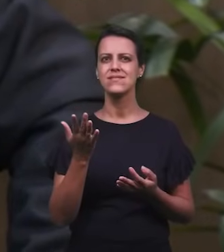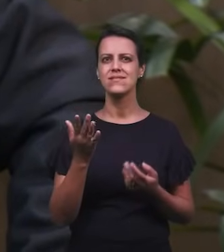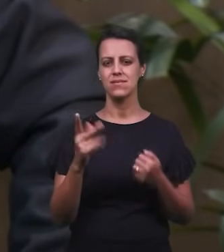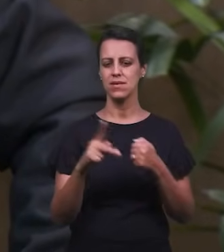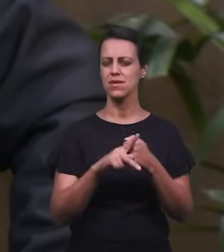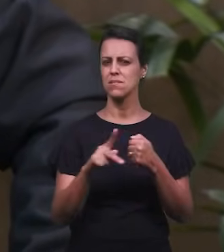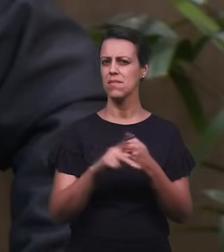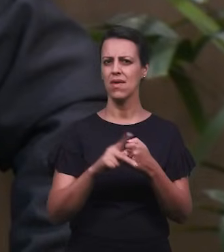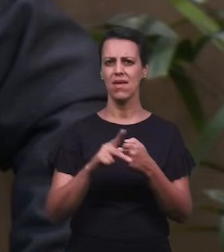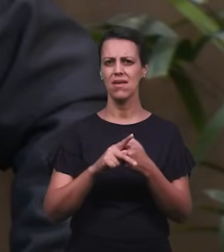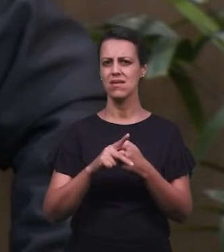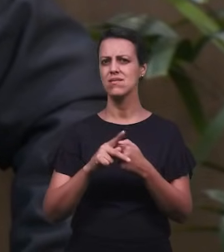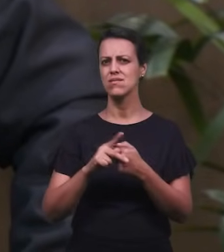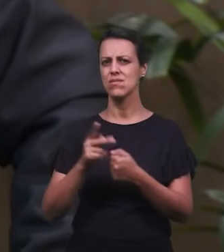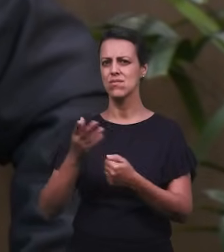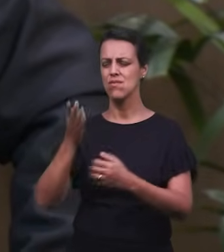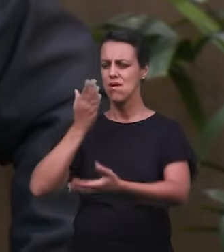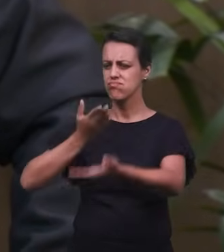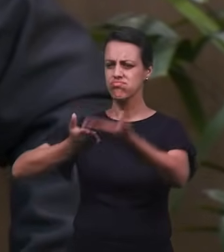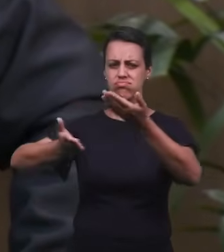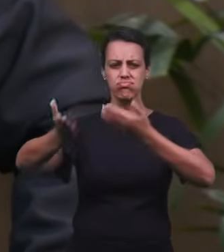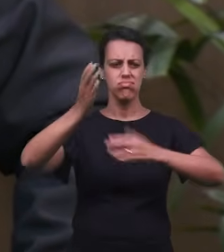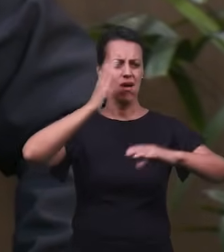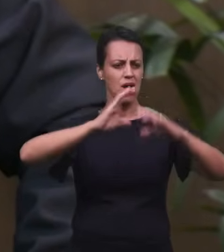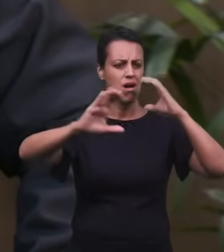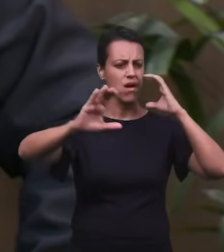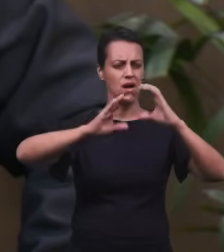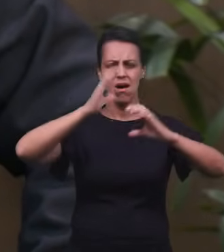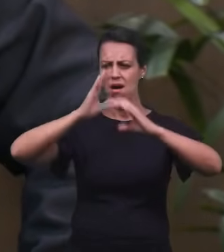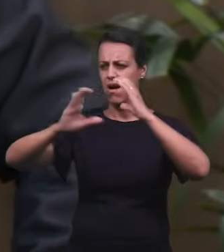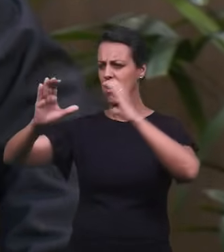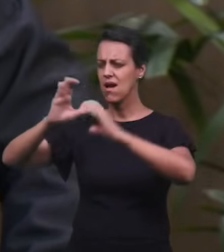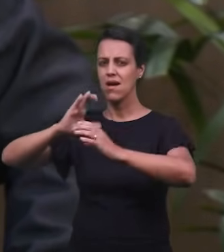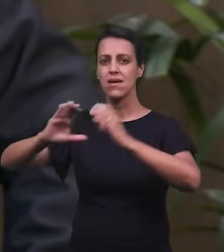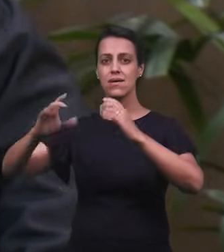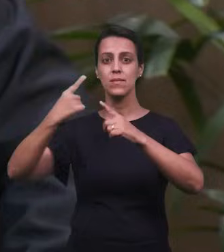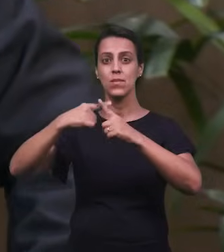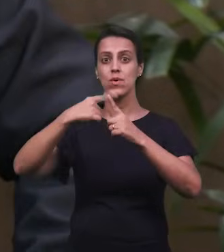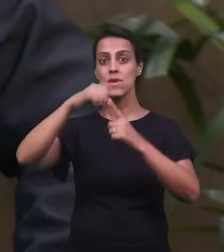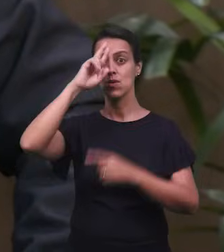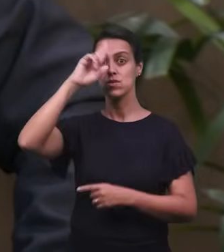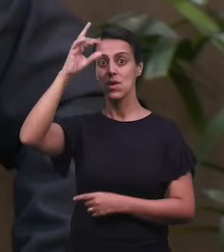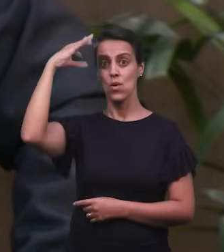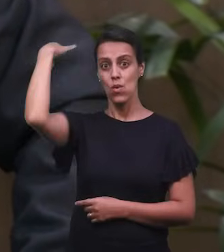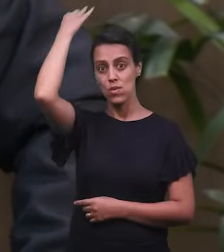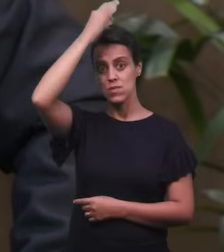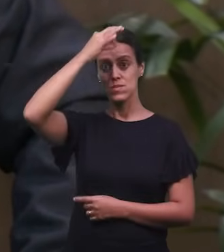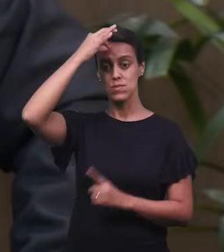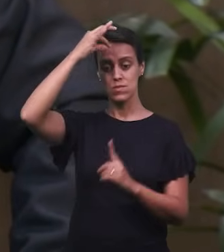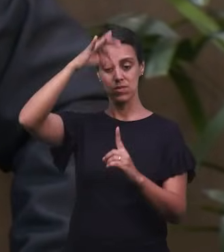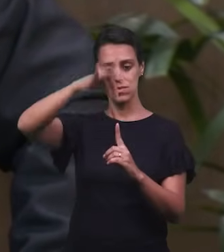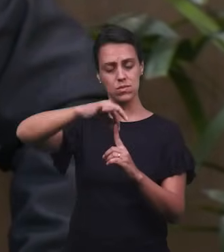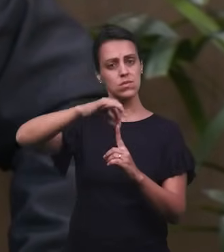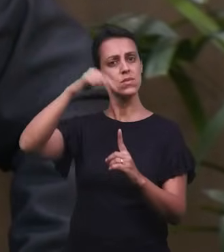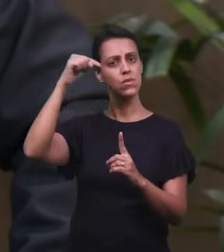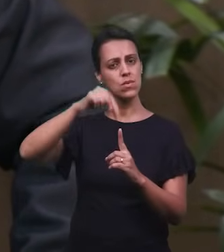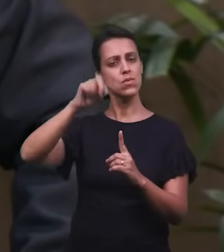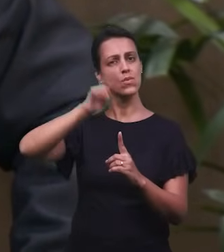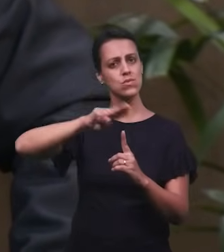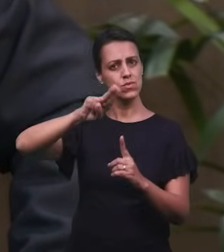um grande comunicador quando ele foi usado pelo Senhor, pelo Espírito Santo, para, no